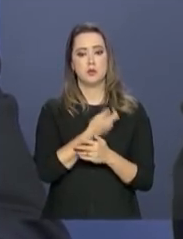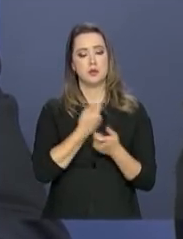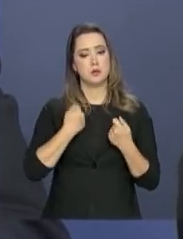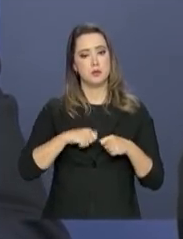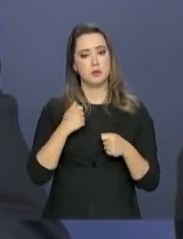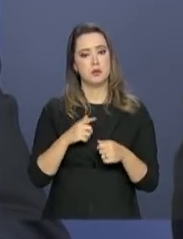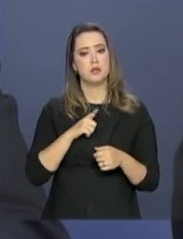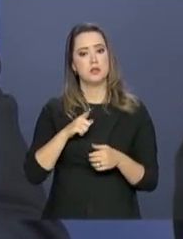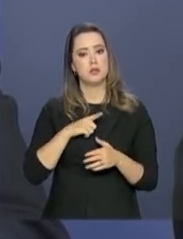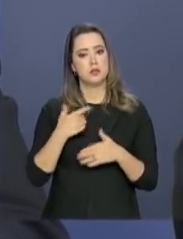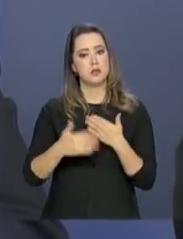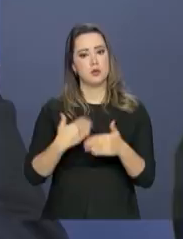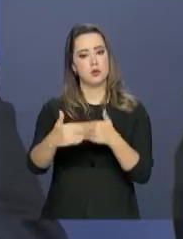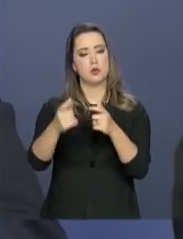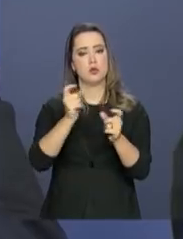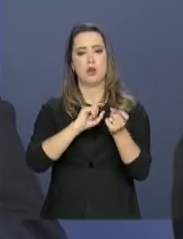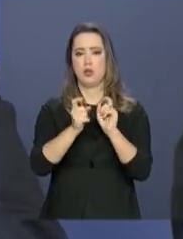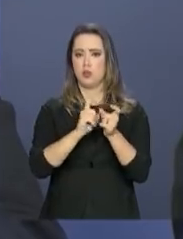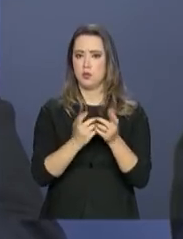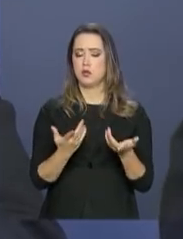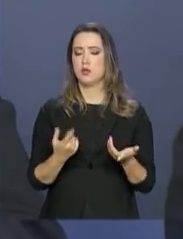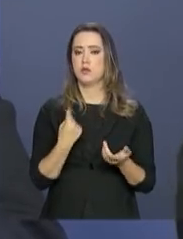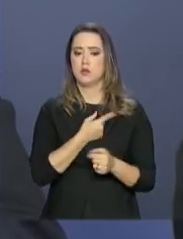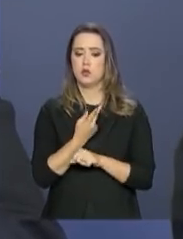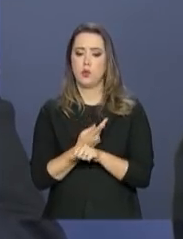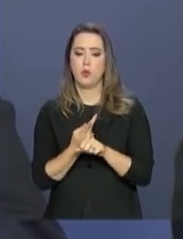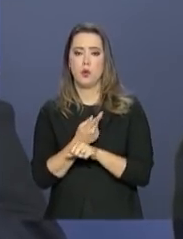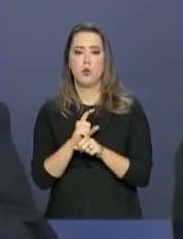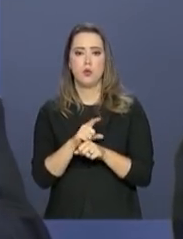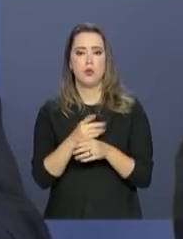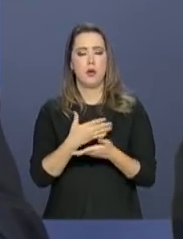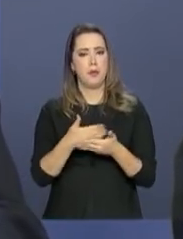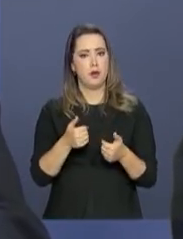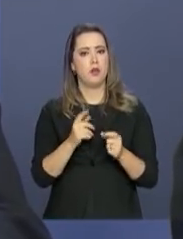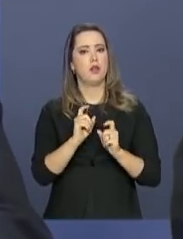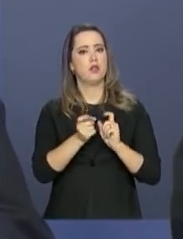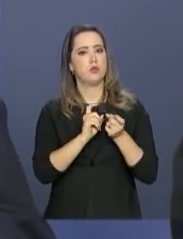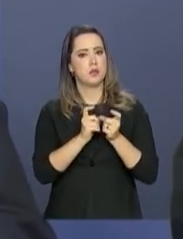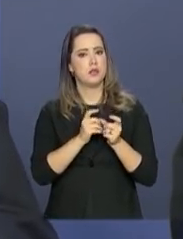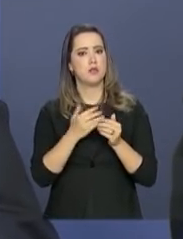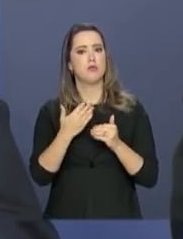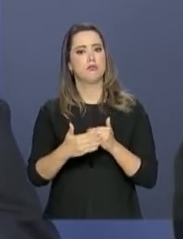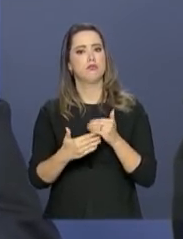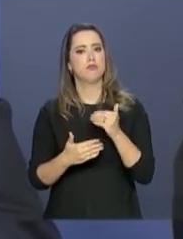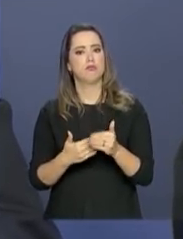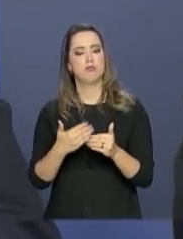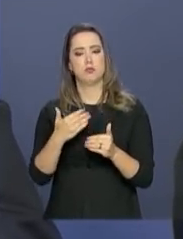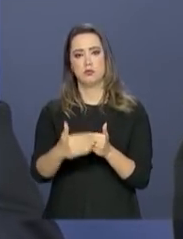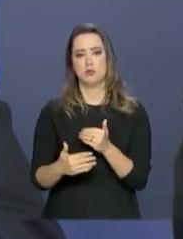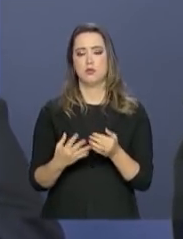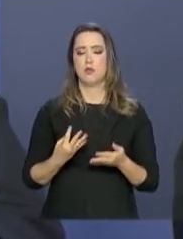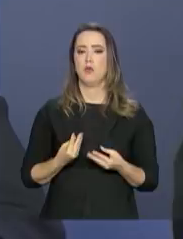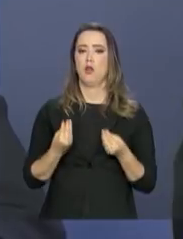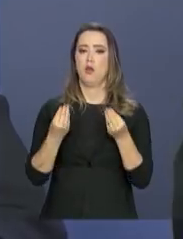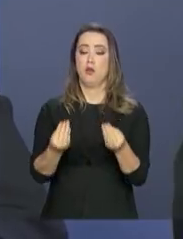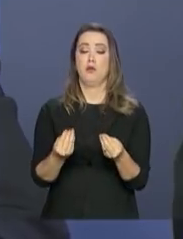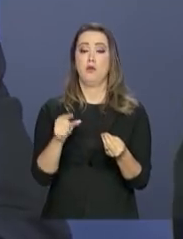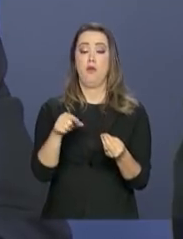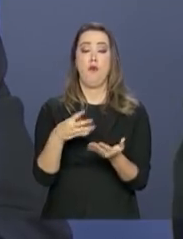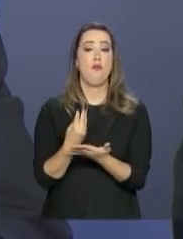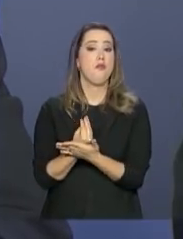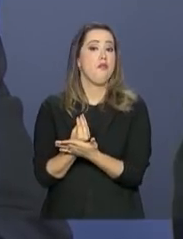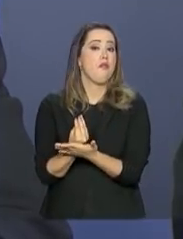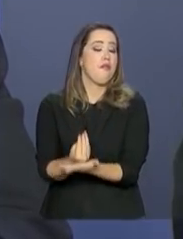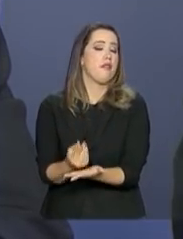ter uma continuidade administrativa a gente vem buscando a quantidade e administrativa e força e fornecer um projeto